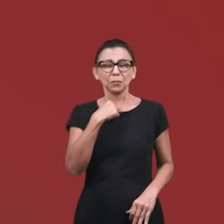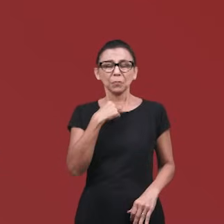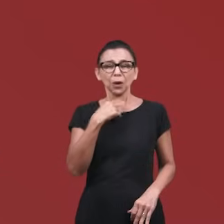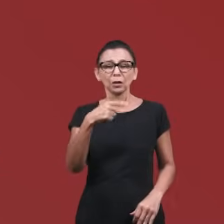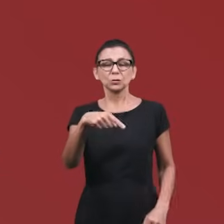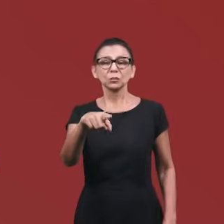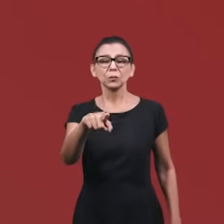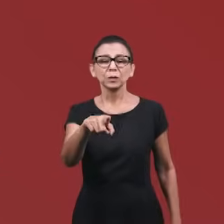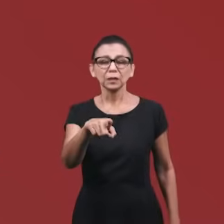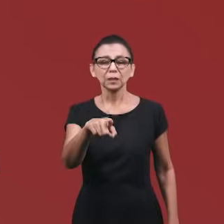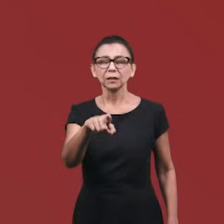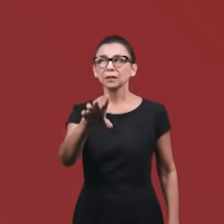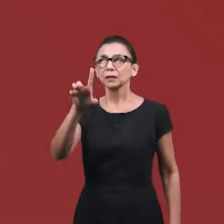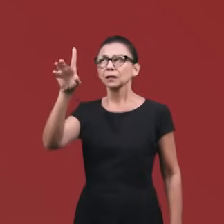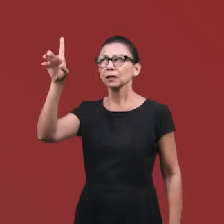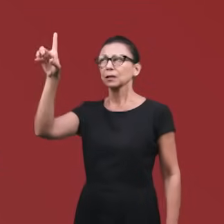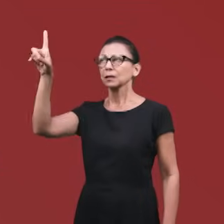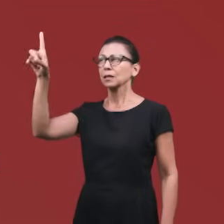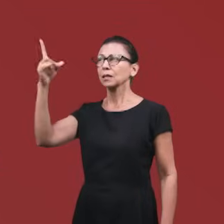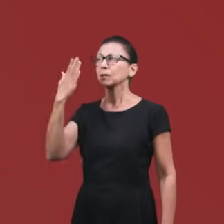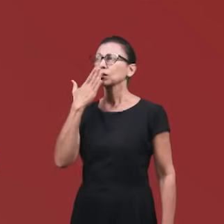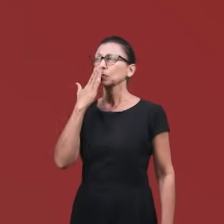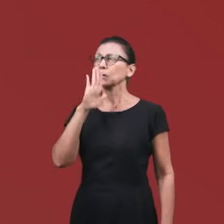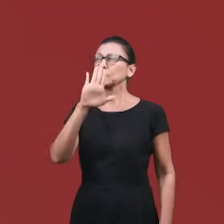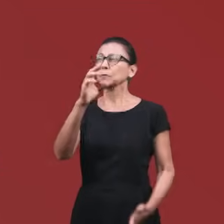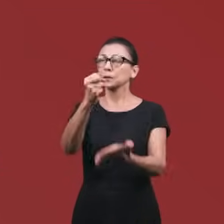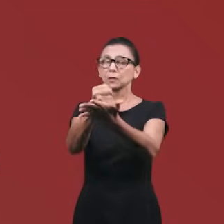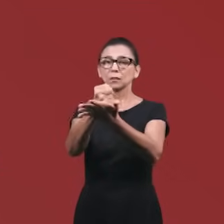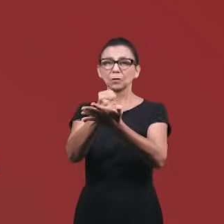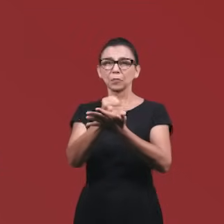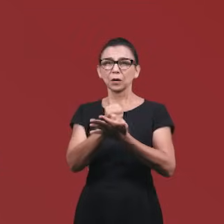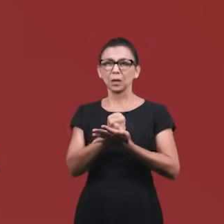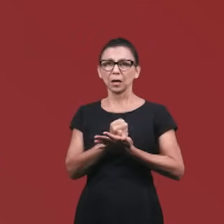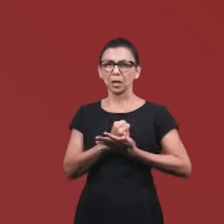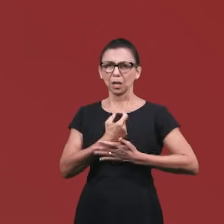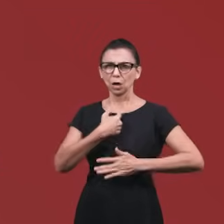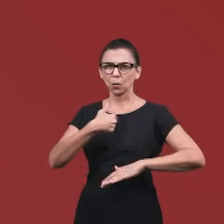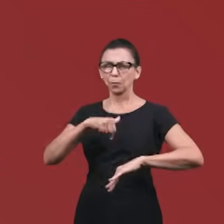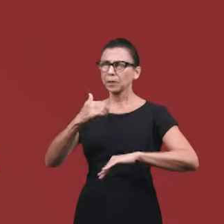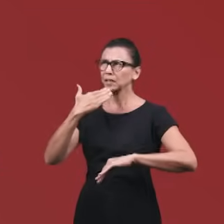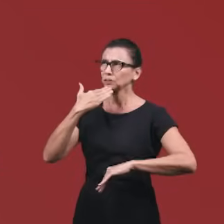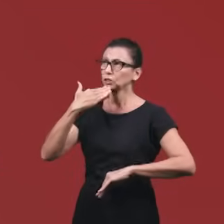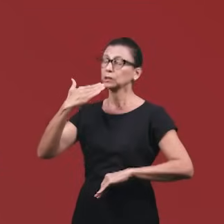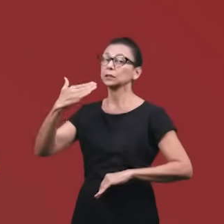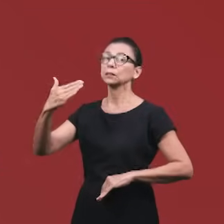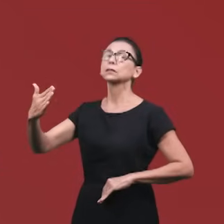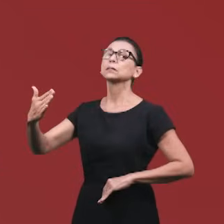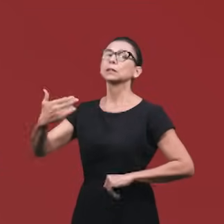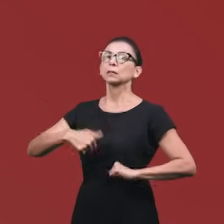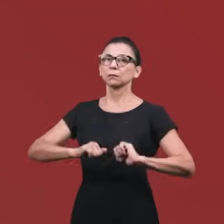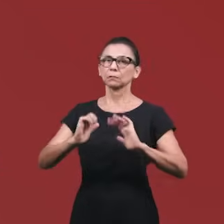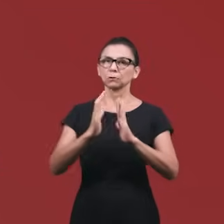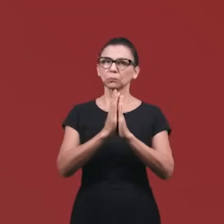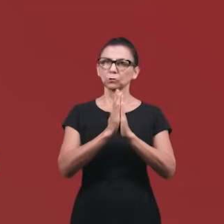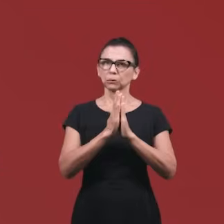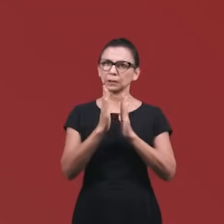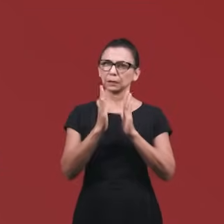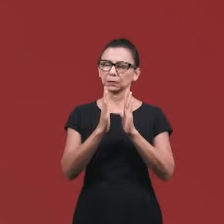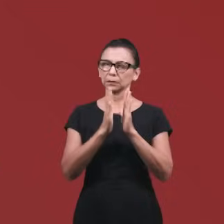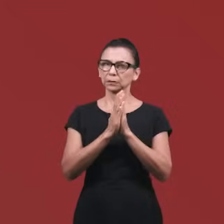ir Deus prometeu me socorrer quando eu eu